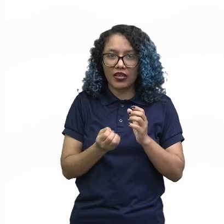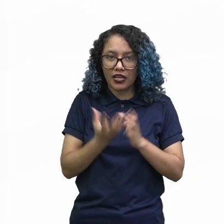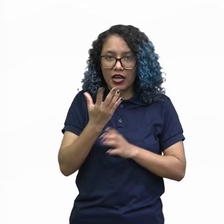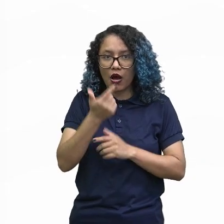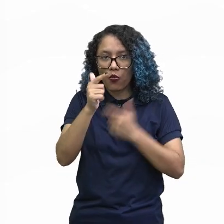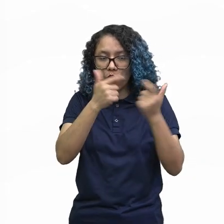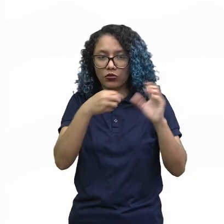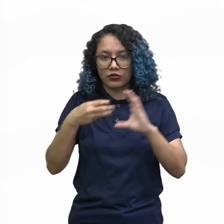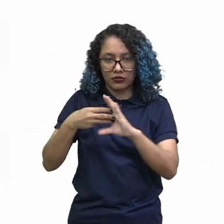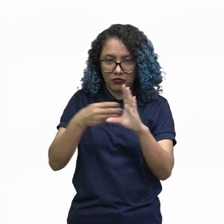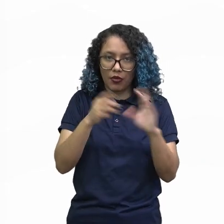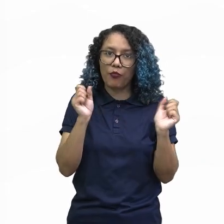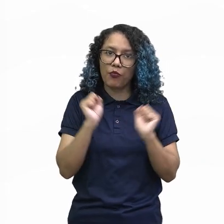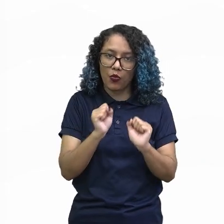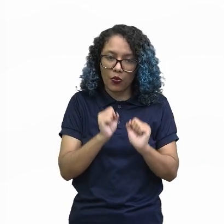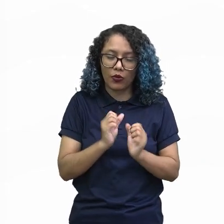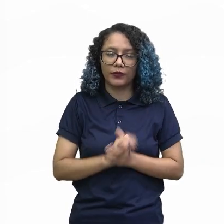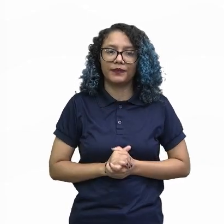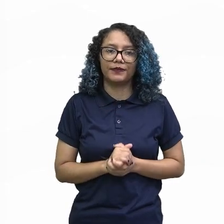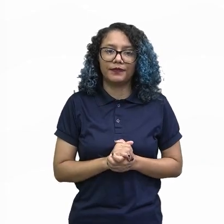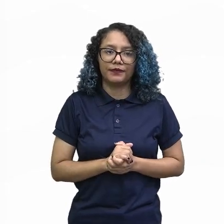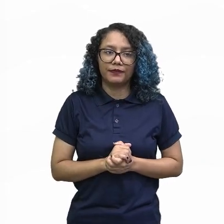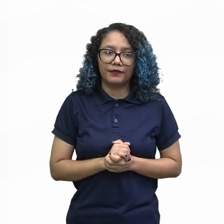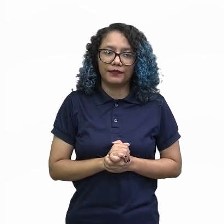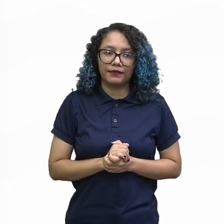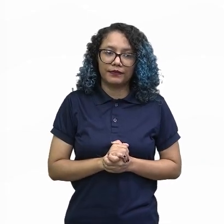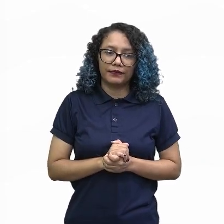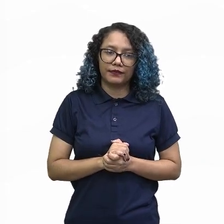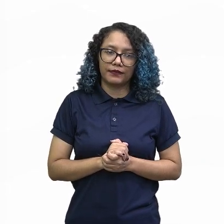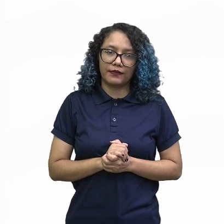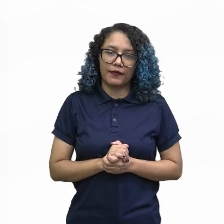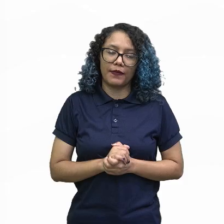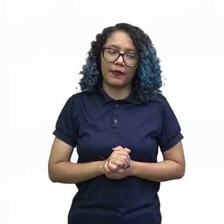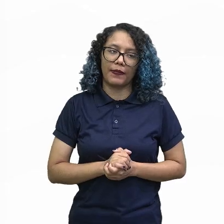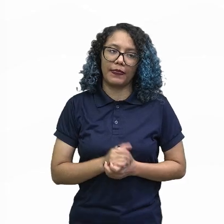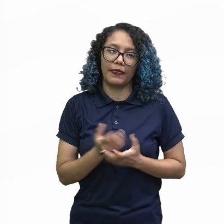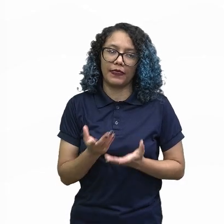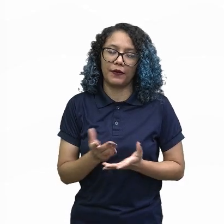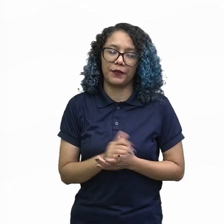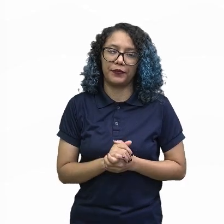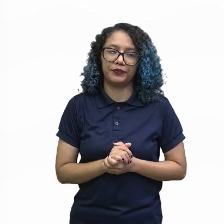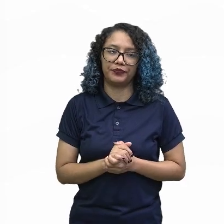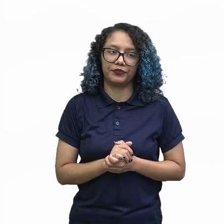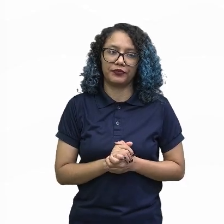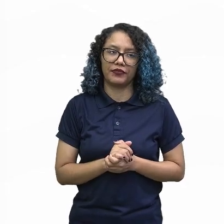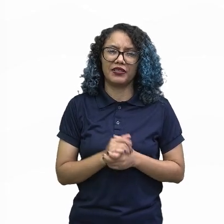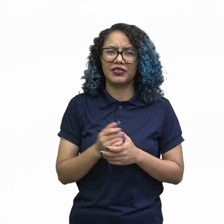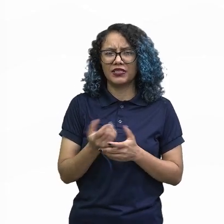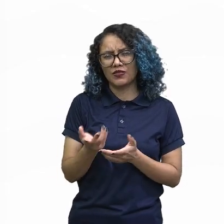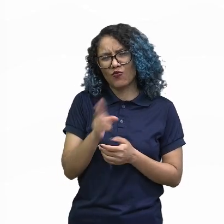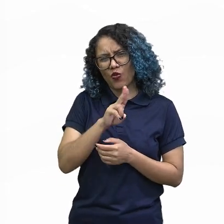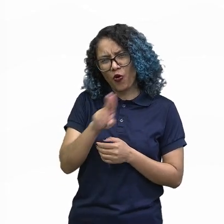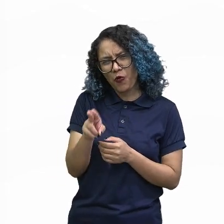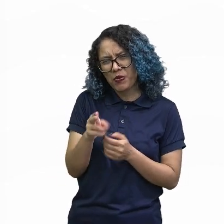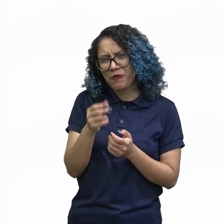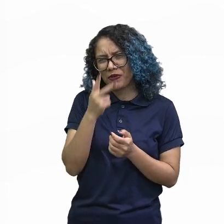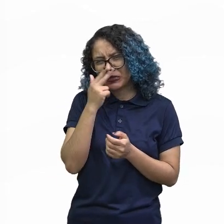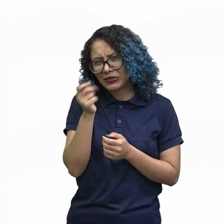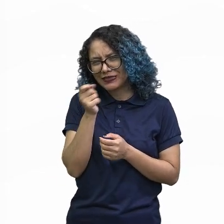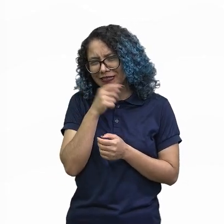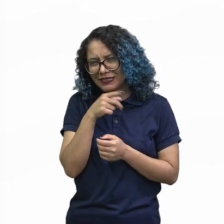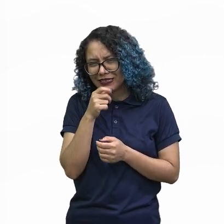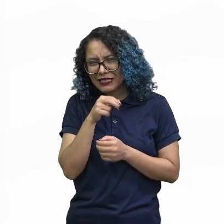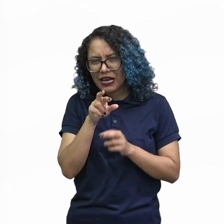outras células, certo? E aí a gente está falando de célula-tronco, né, e esse nome engraçado, nome diferente, será que você